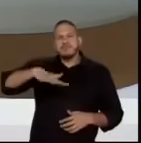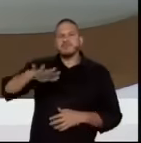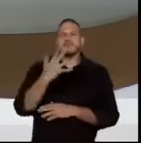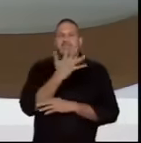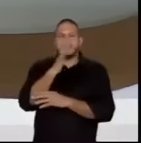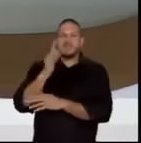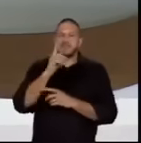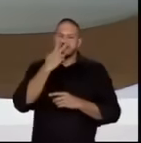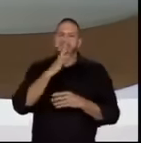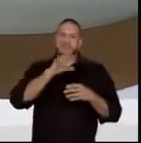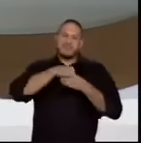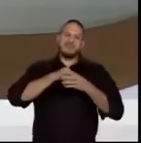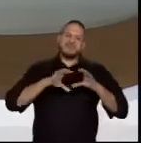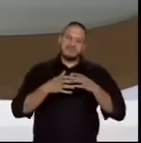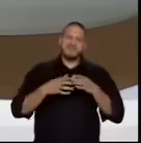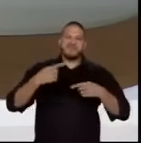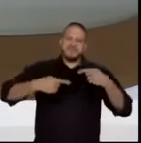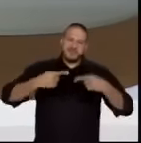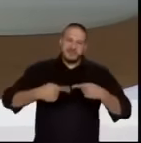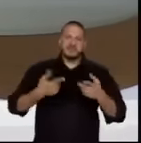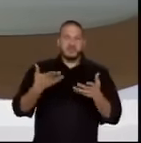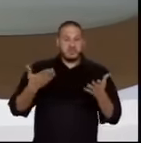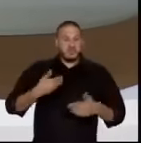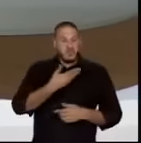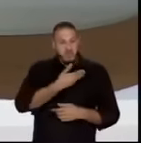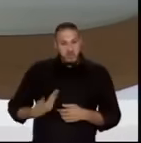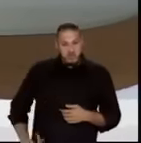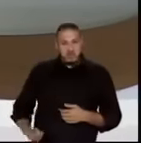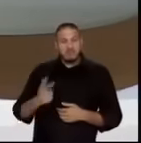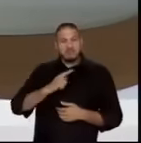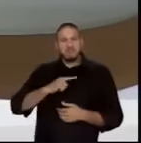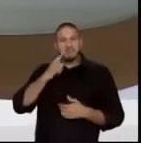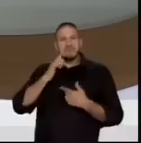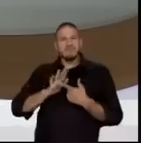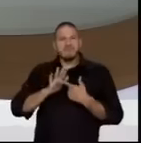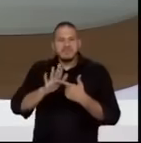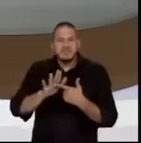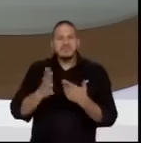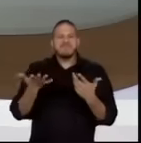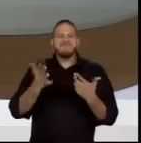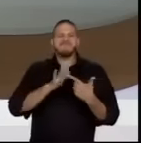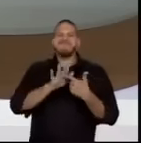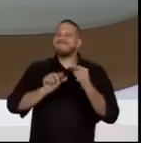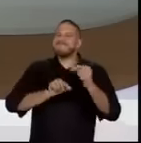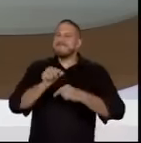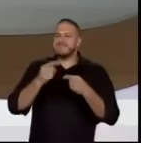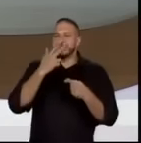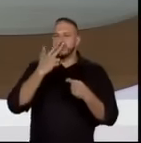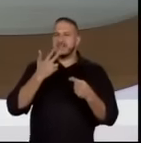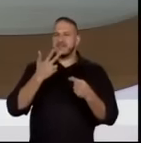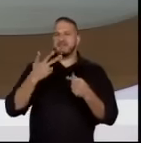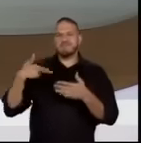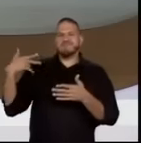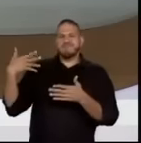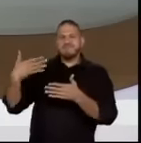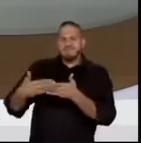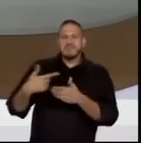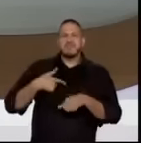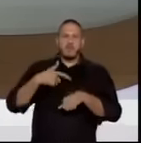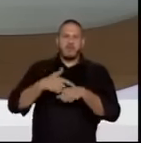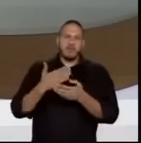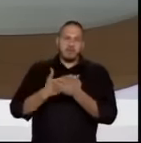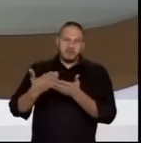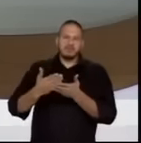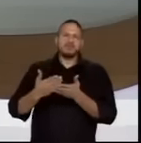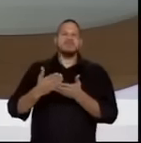político. O governo tem dado sinais muito claudicantes aí desde o início dessa crise. E o